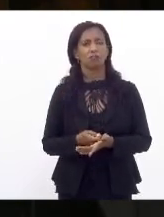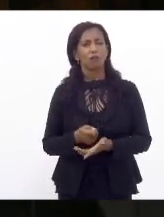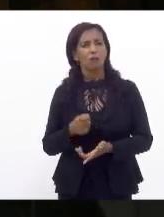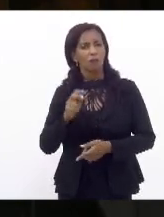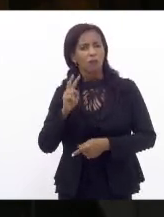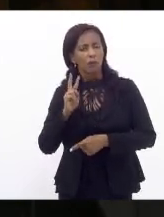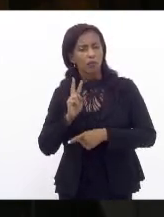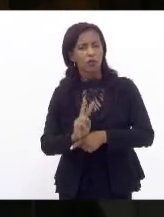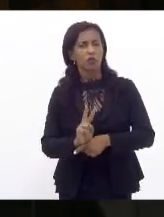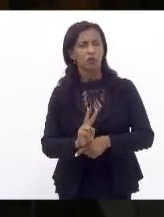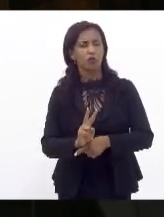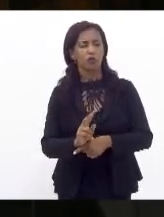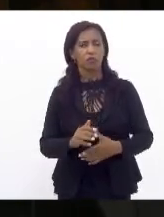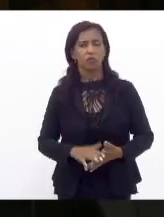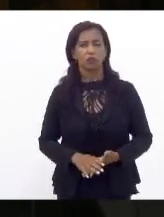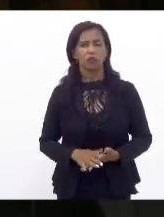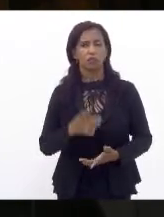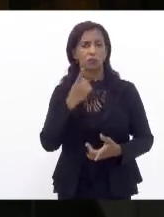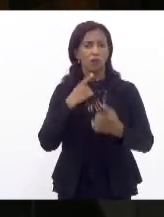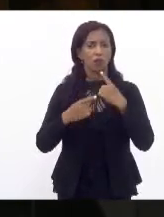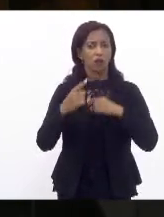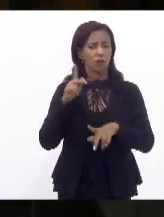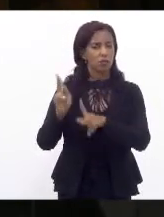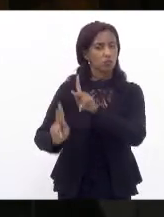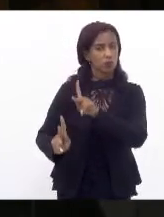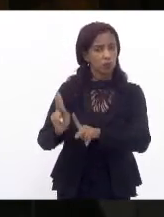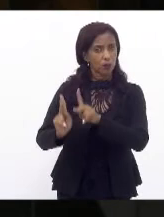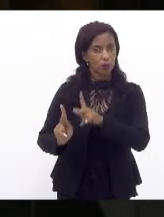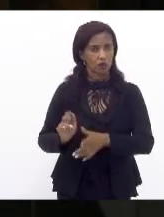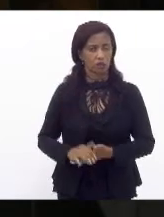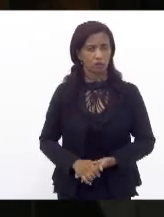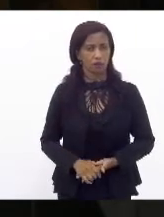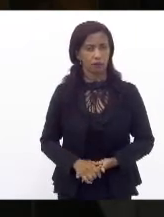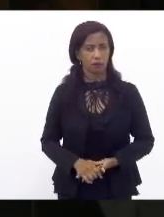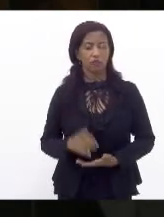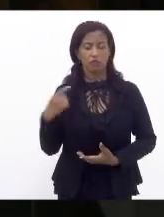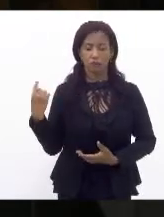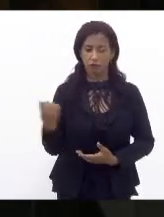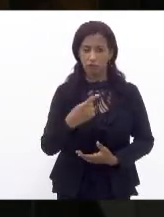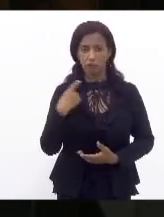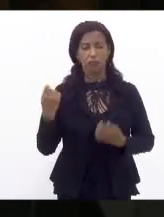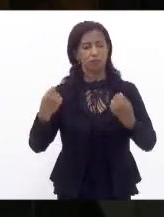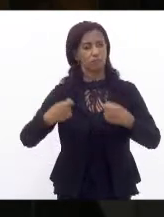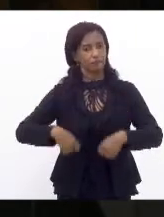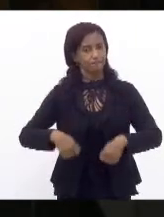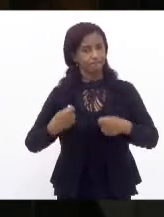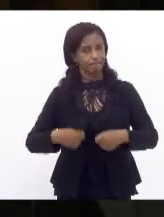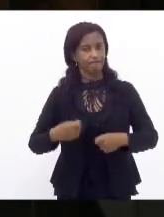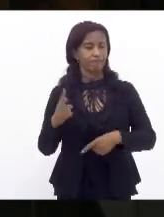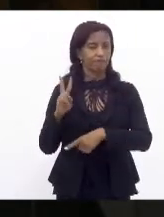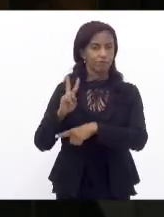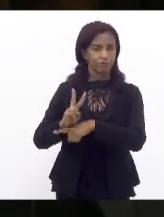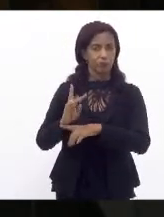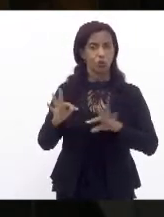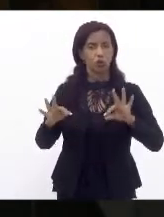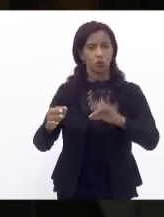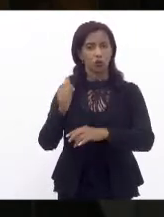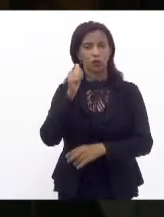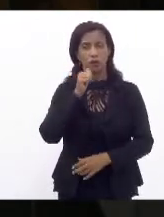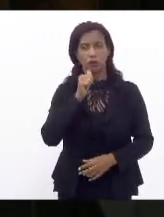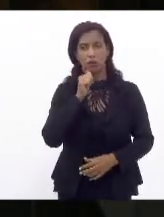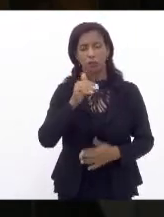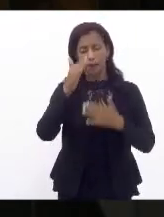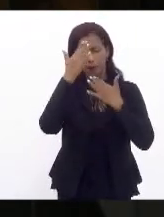amparado pela vontade popular, nós precisamos defender todas essas